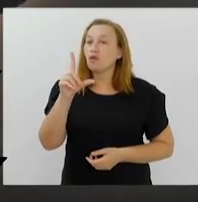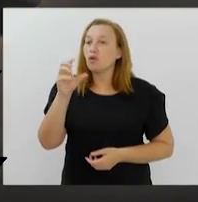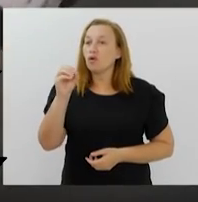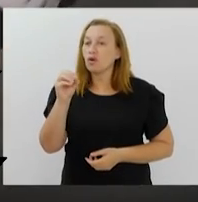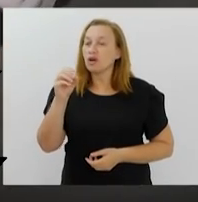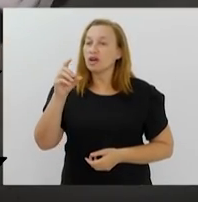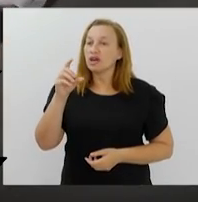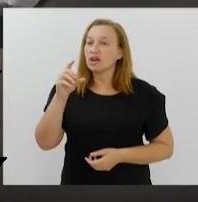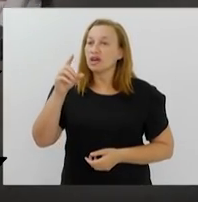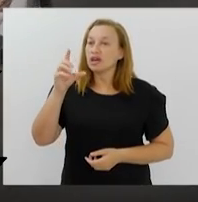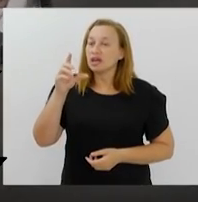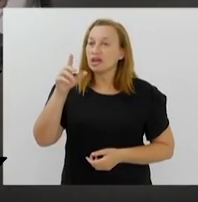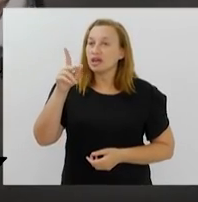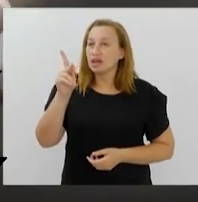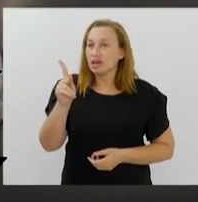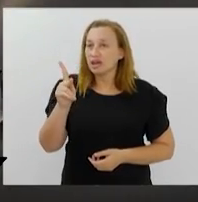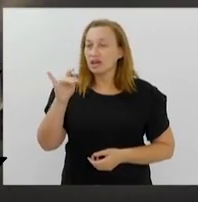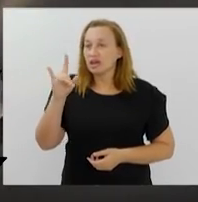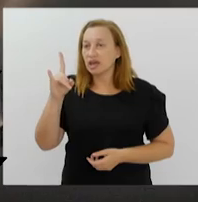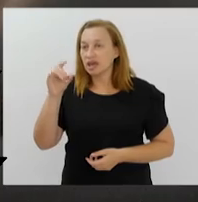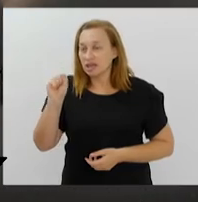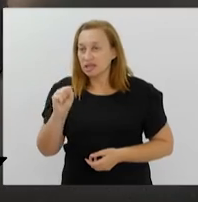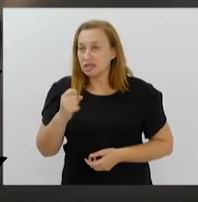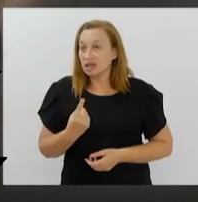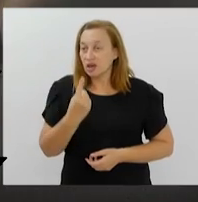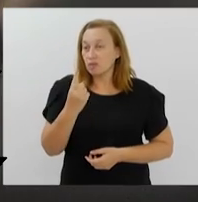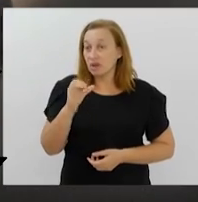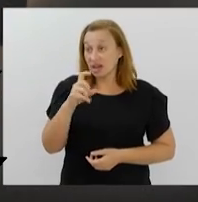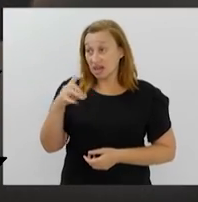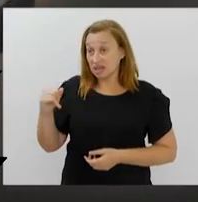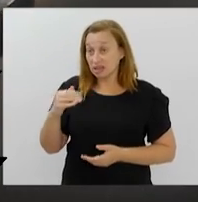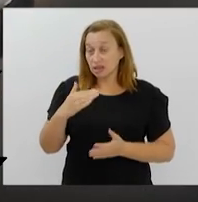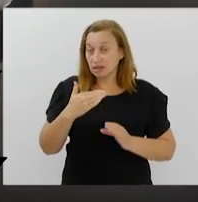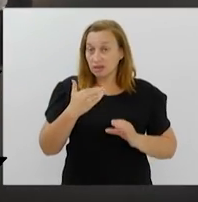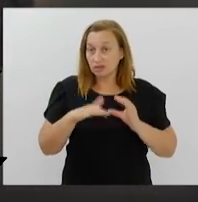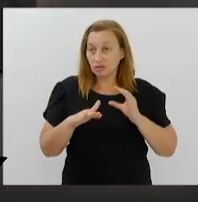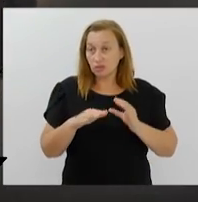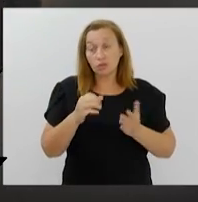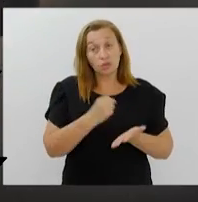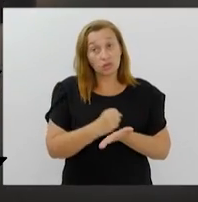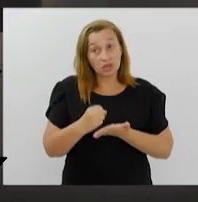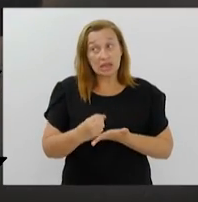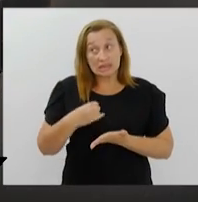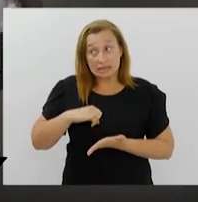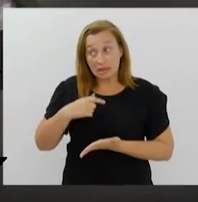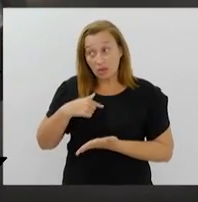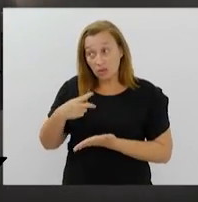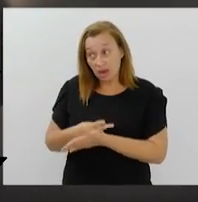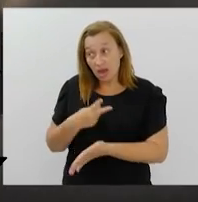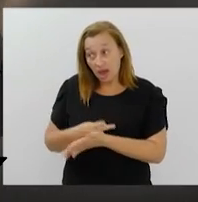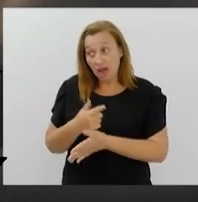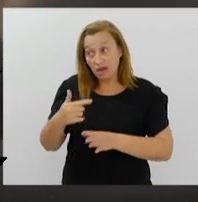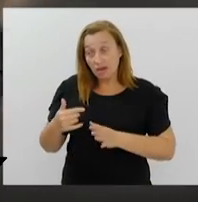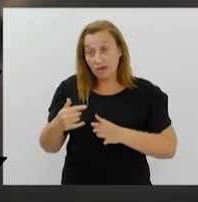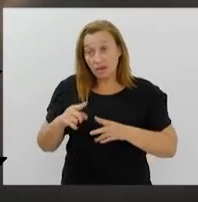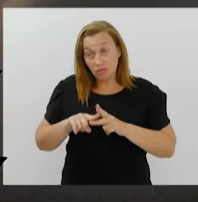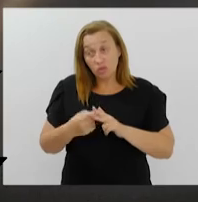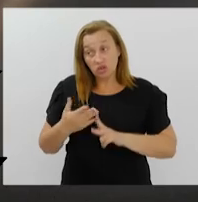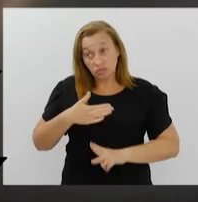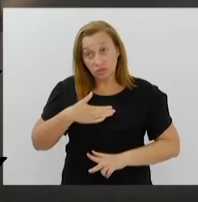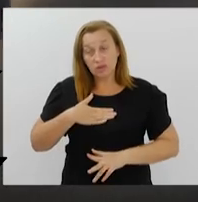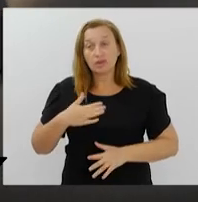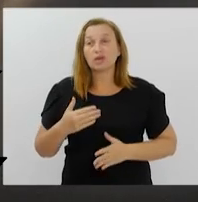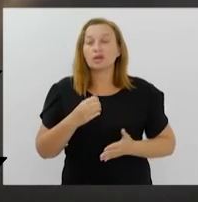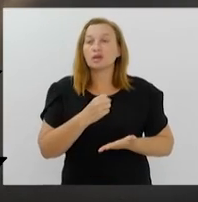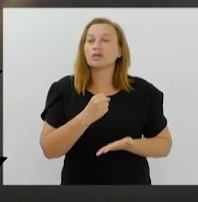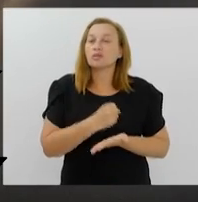das muitas que que que ela fez ela mandou um contrato Calma calma se eu tiver falando bobagem vocês me corrigem ela mandou um contrato pras